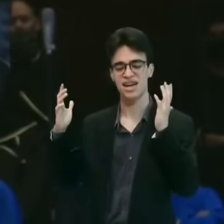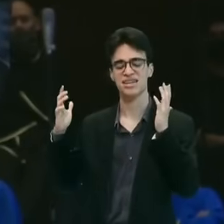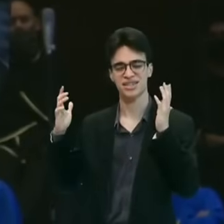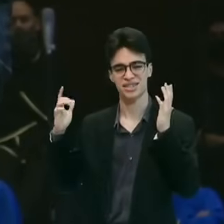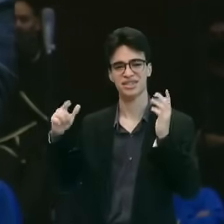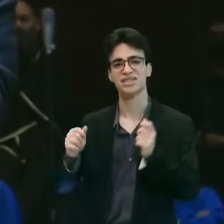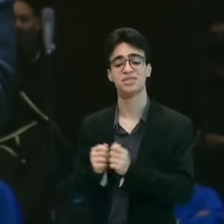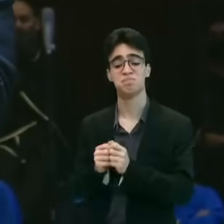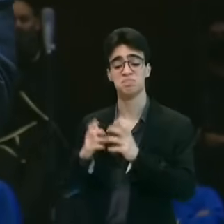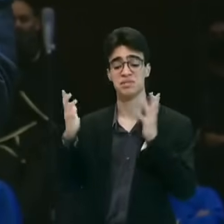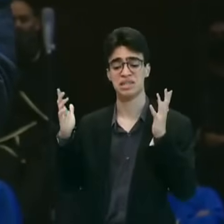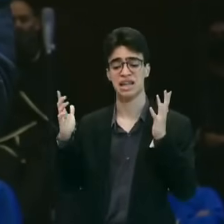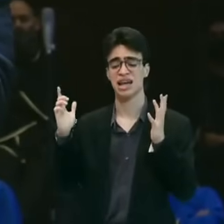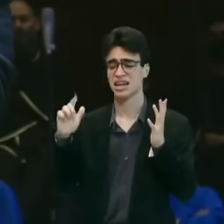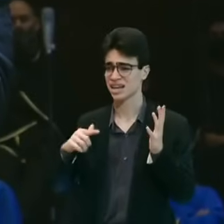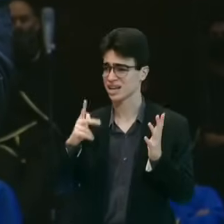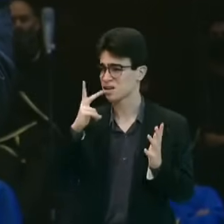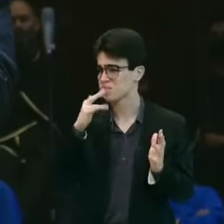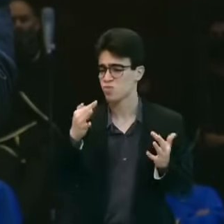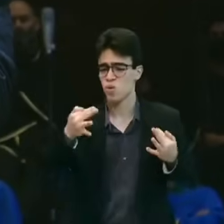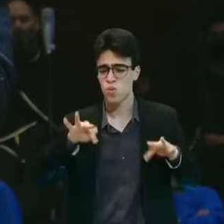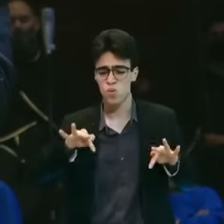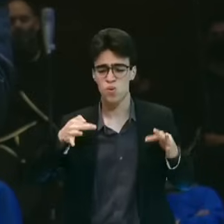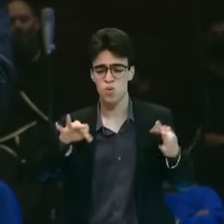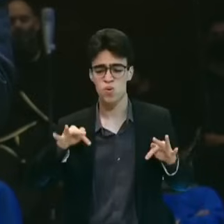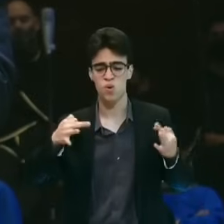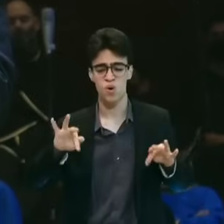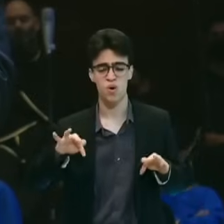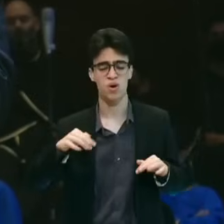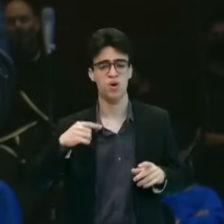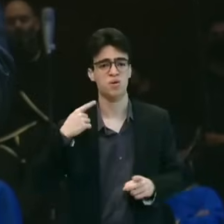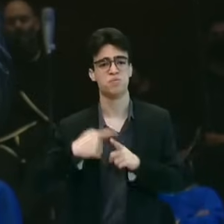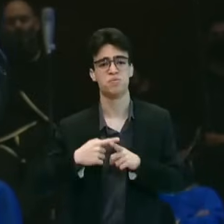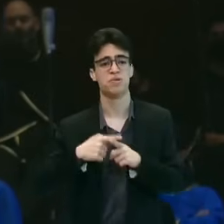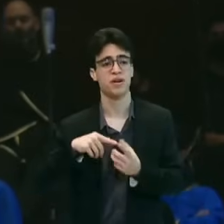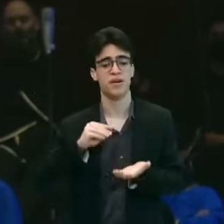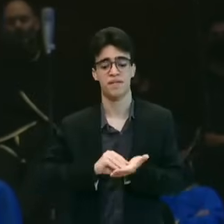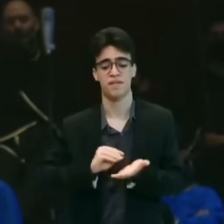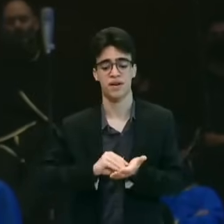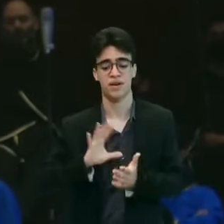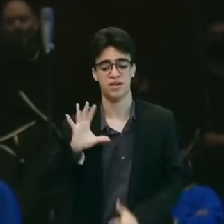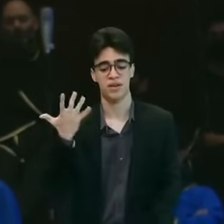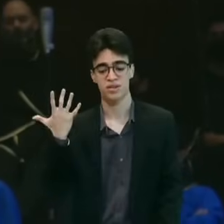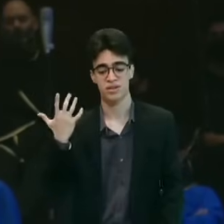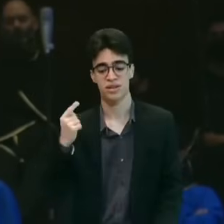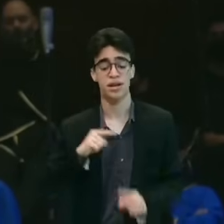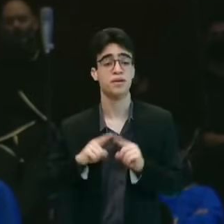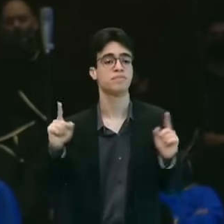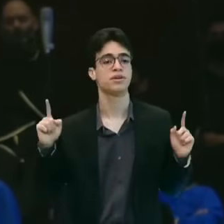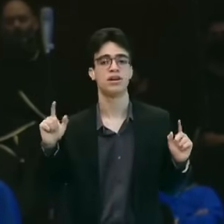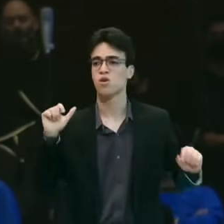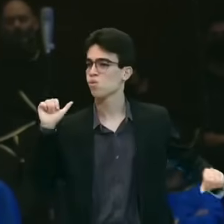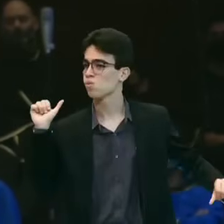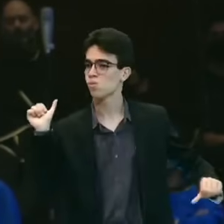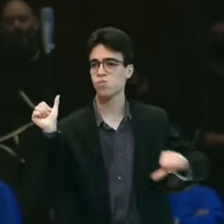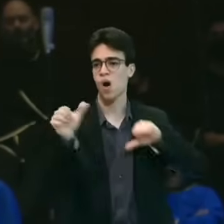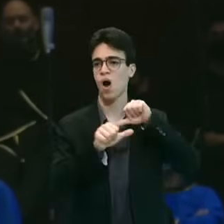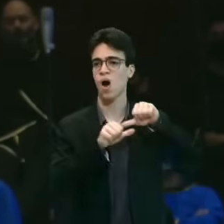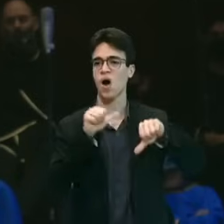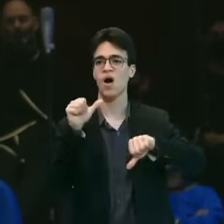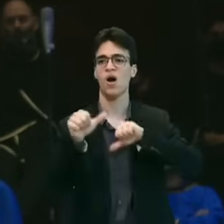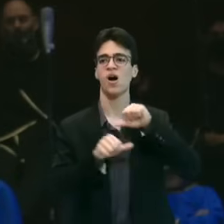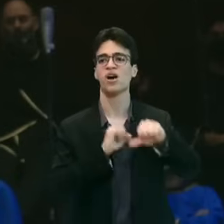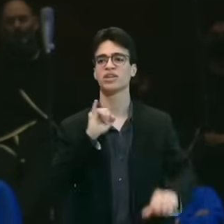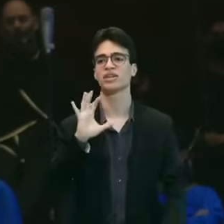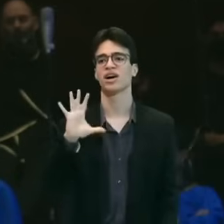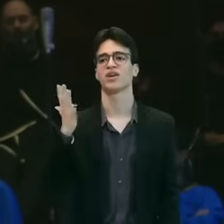Milagre que dói por não acontecer, mas que transforma quando acontece,